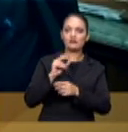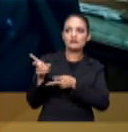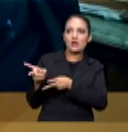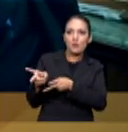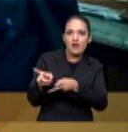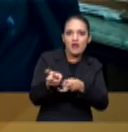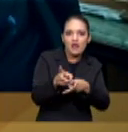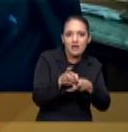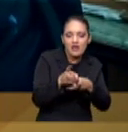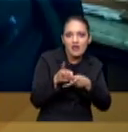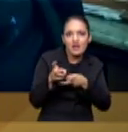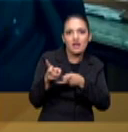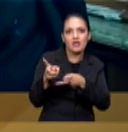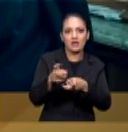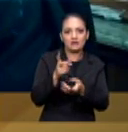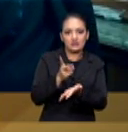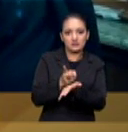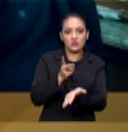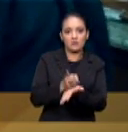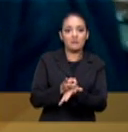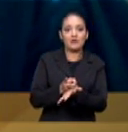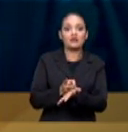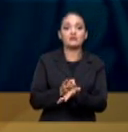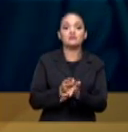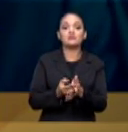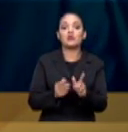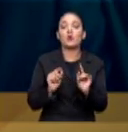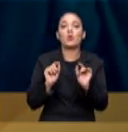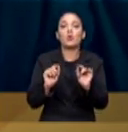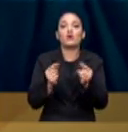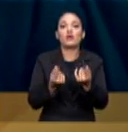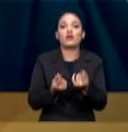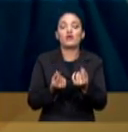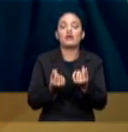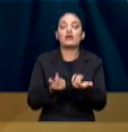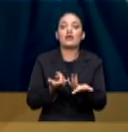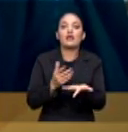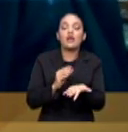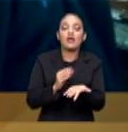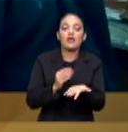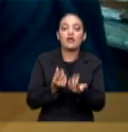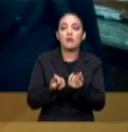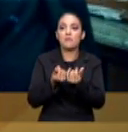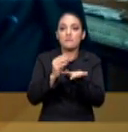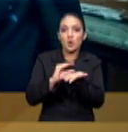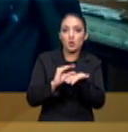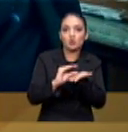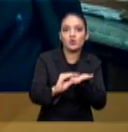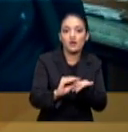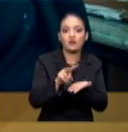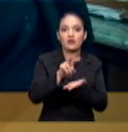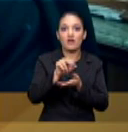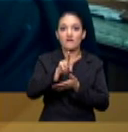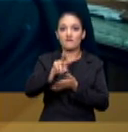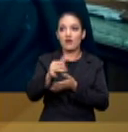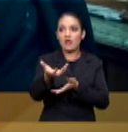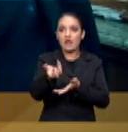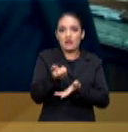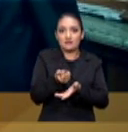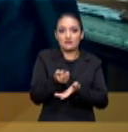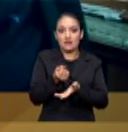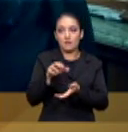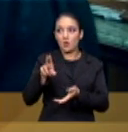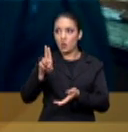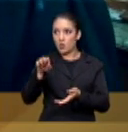renda, né? A quem pertence o produto da arrecadação do imposto